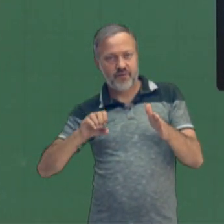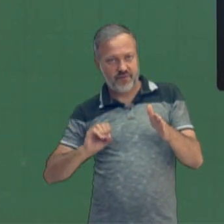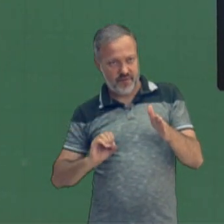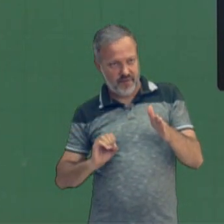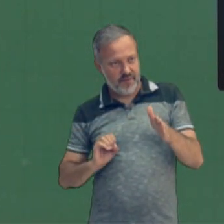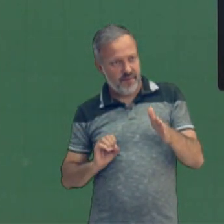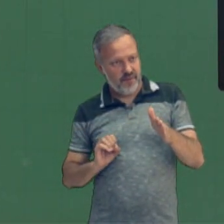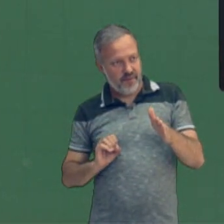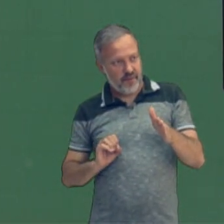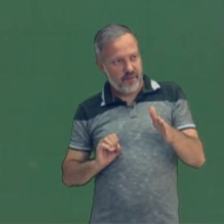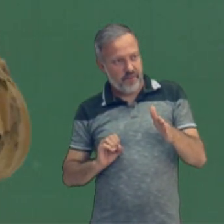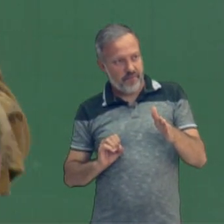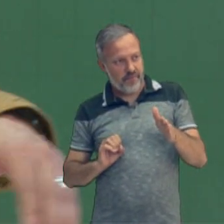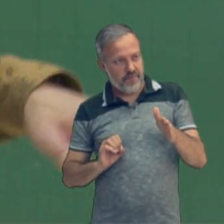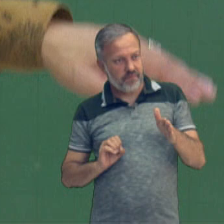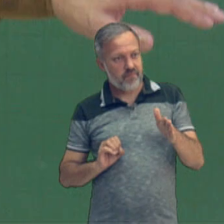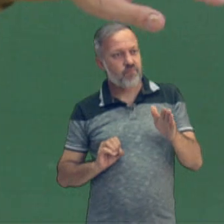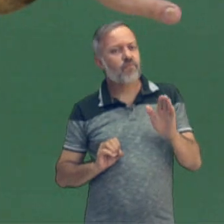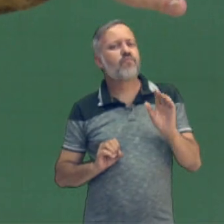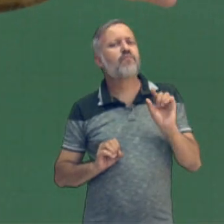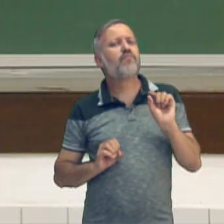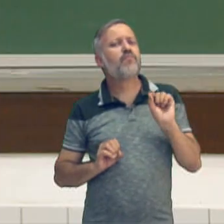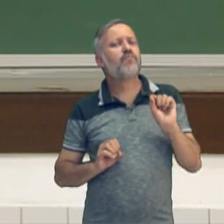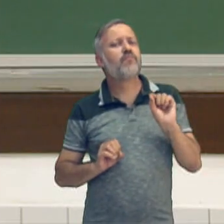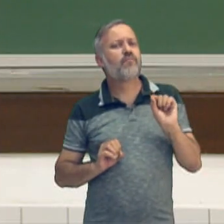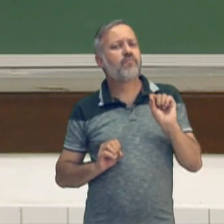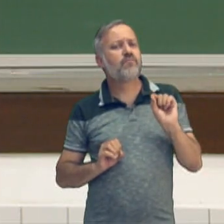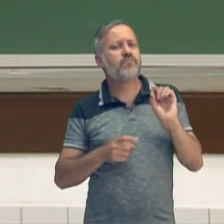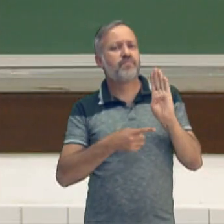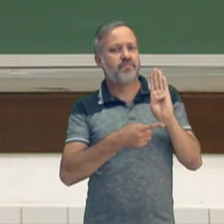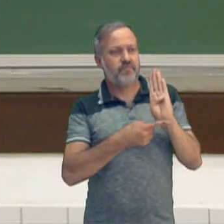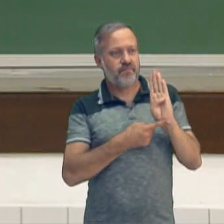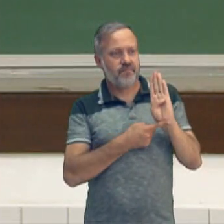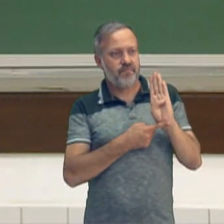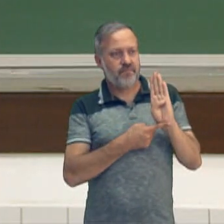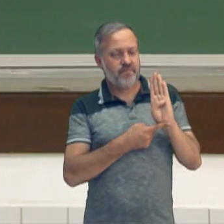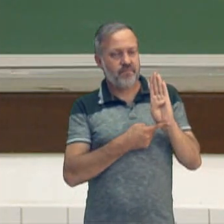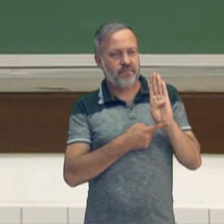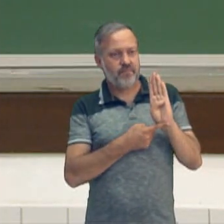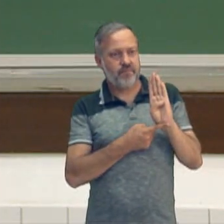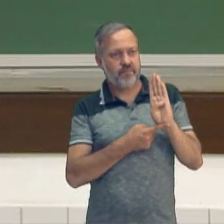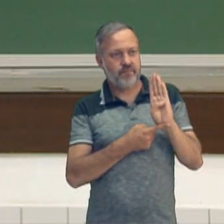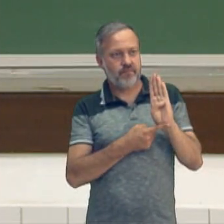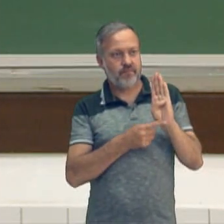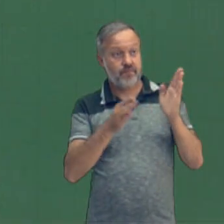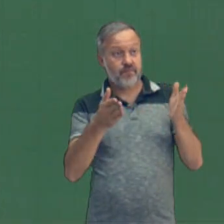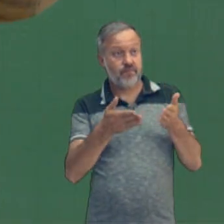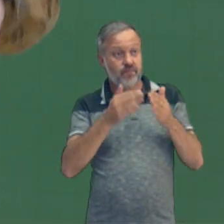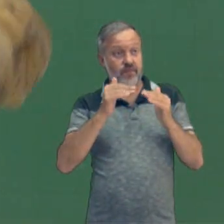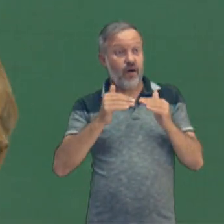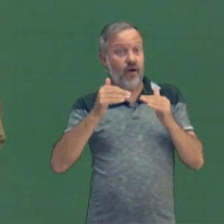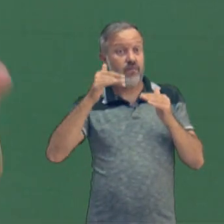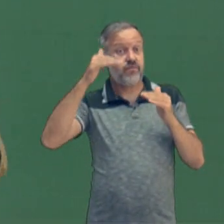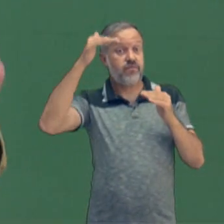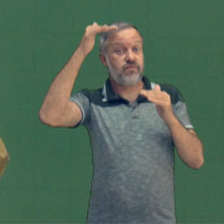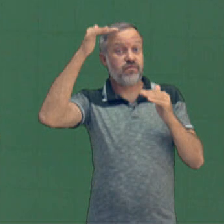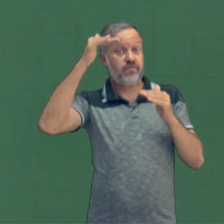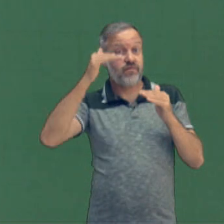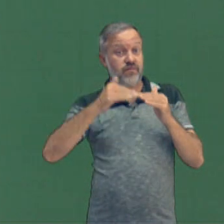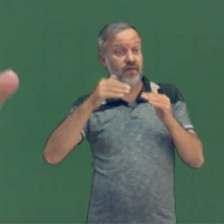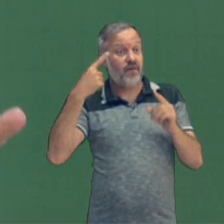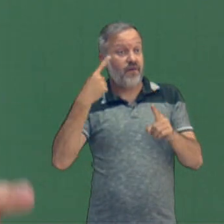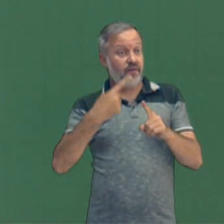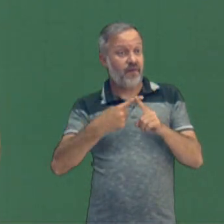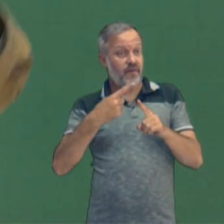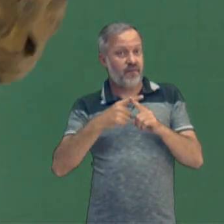importante para eles? Então, resposta correta, a letra B, as águas do Nilo, quando ela subia e descia, porque eles usavam